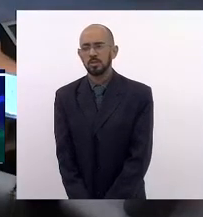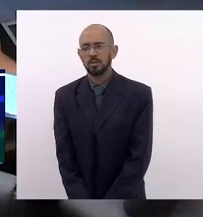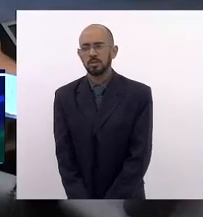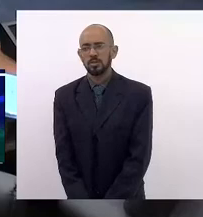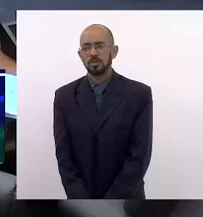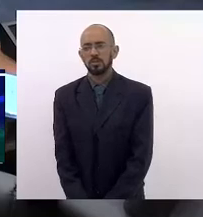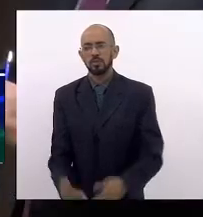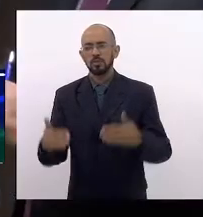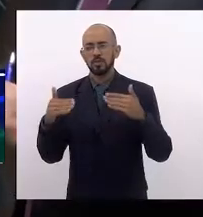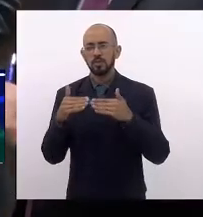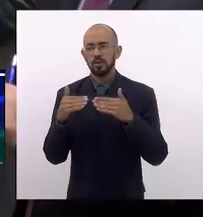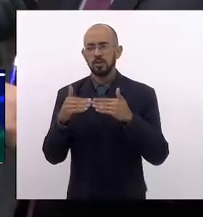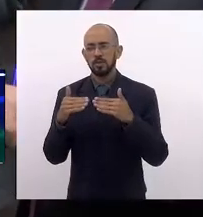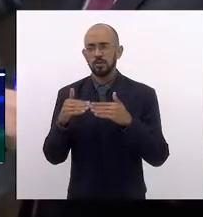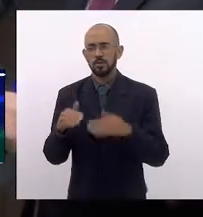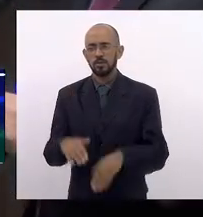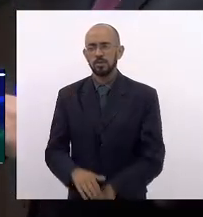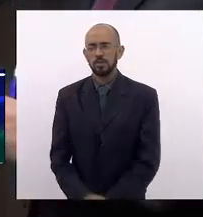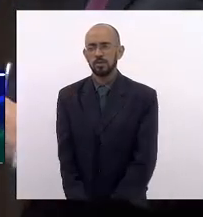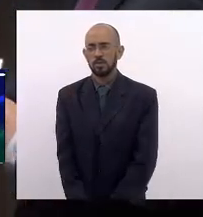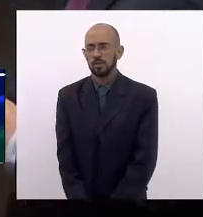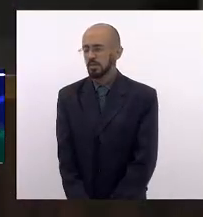favorável dela